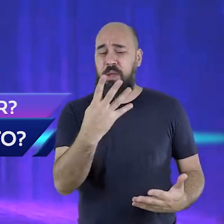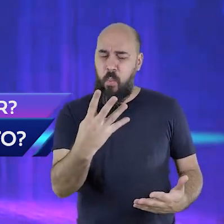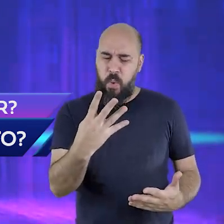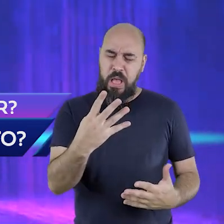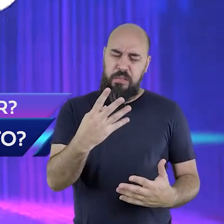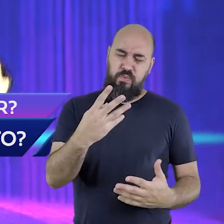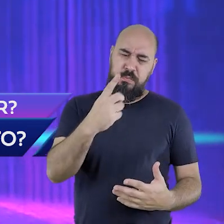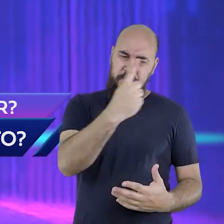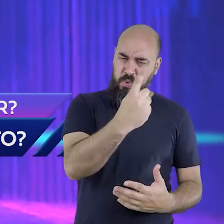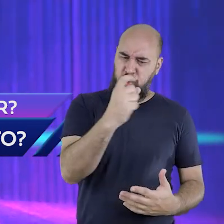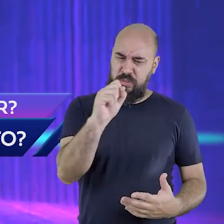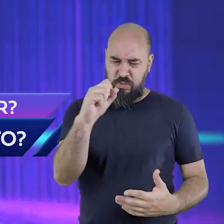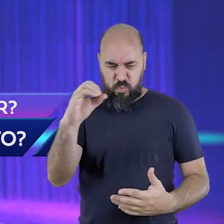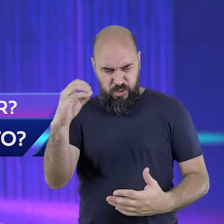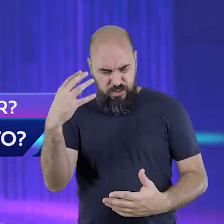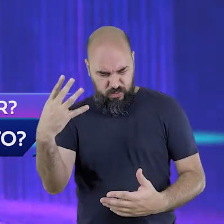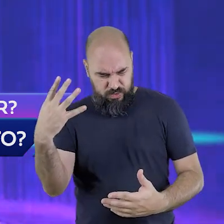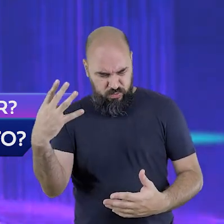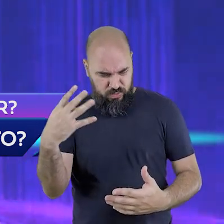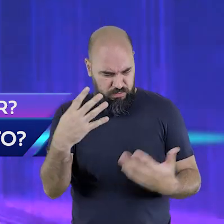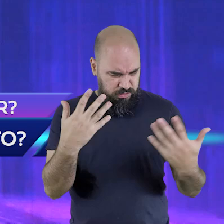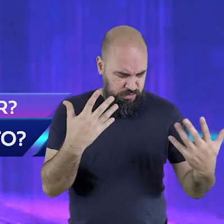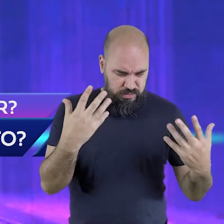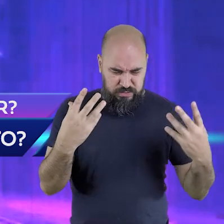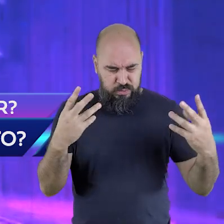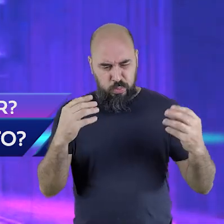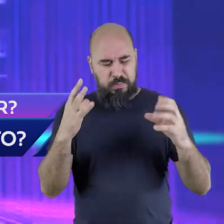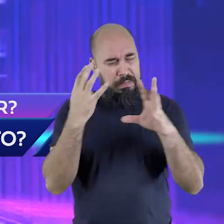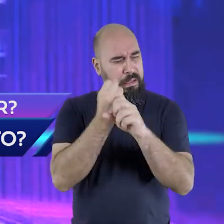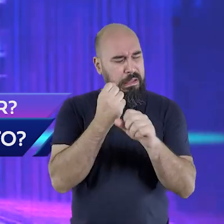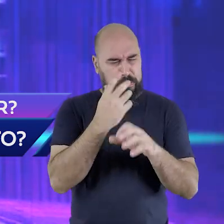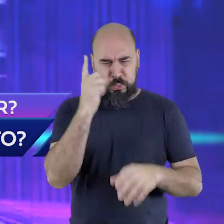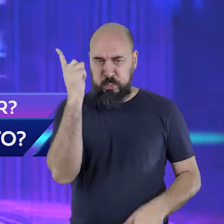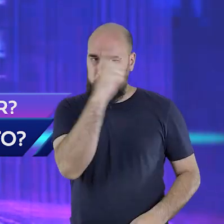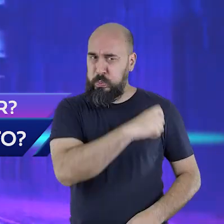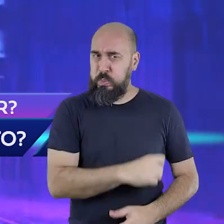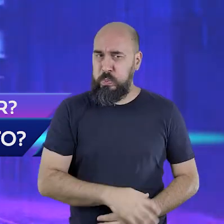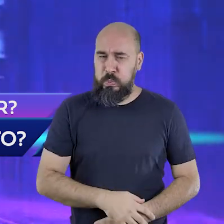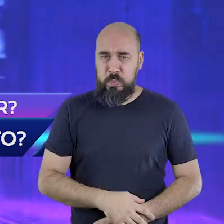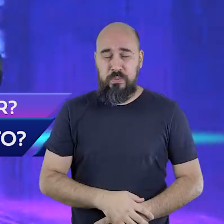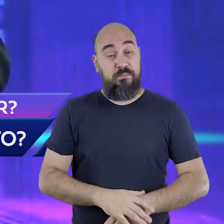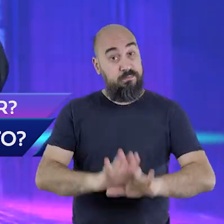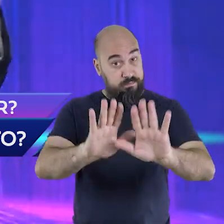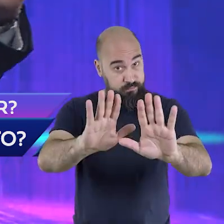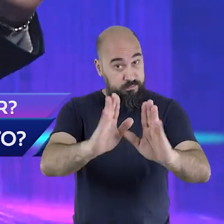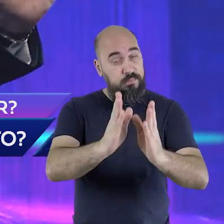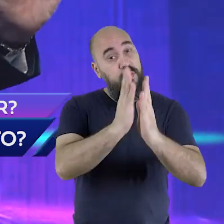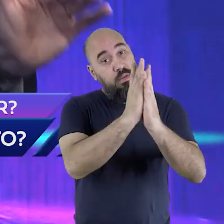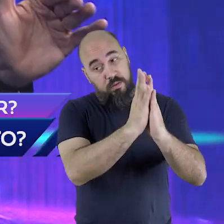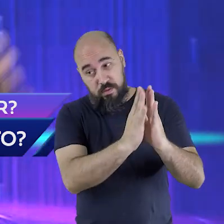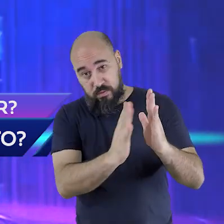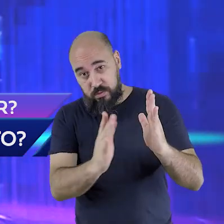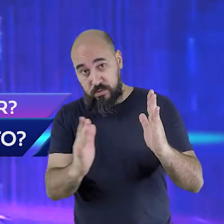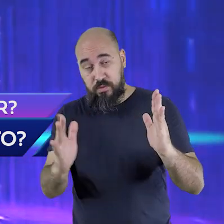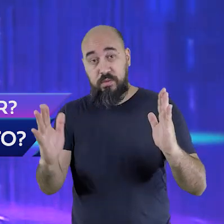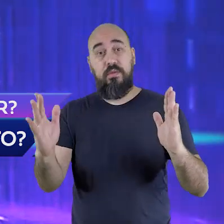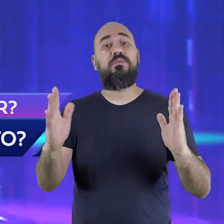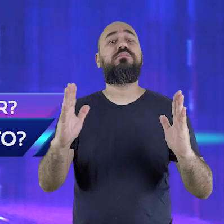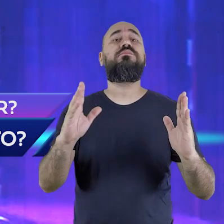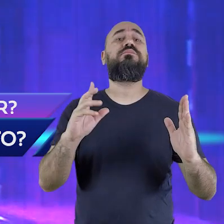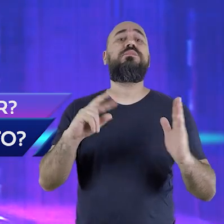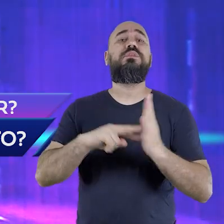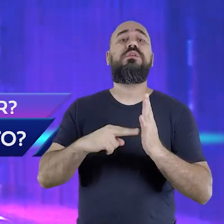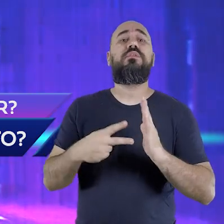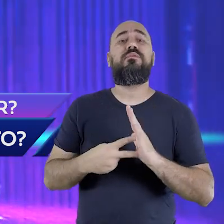vai para 31, e depois chega em 1844. O que eu estou mostrando para você é que no cronograma